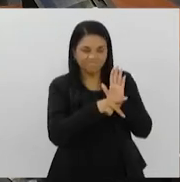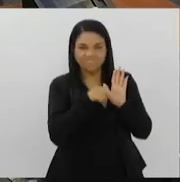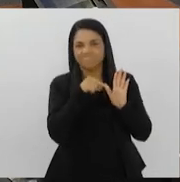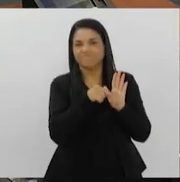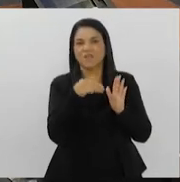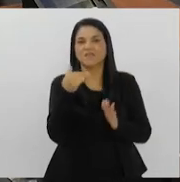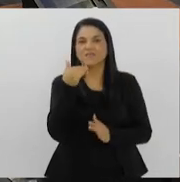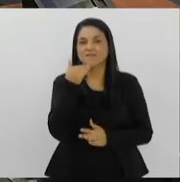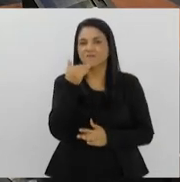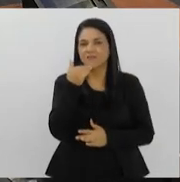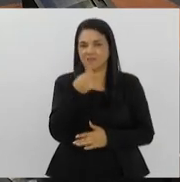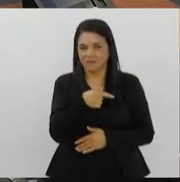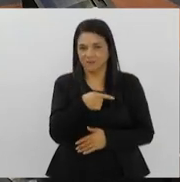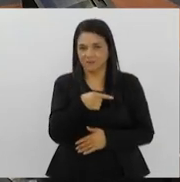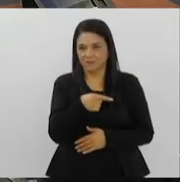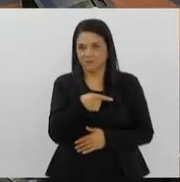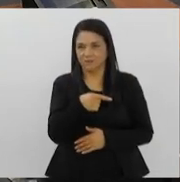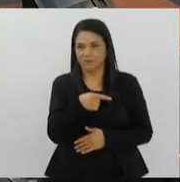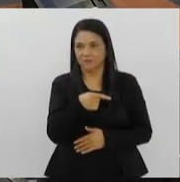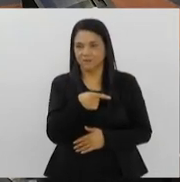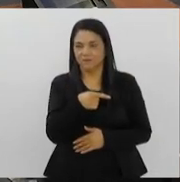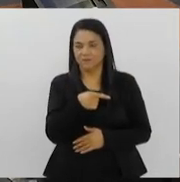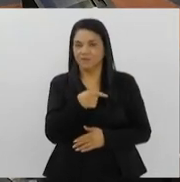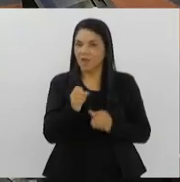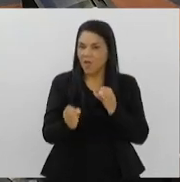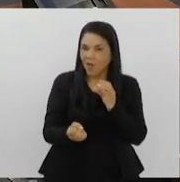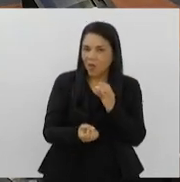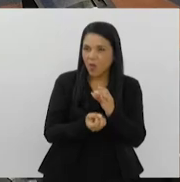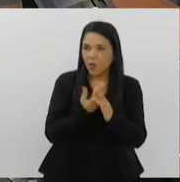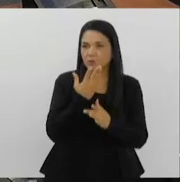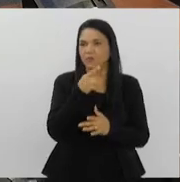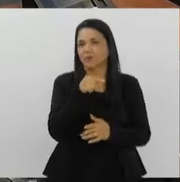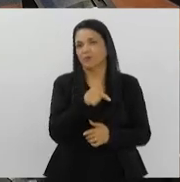defeito. A autoria